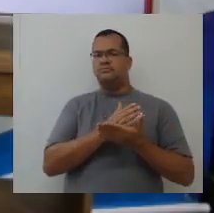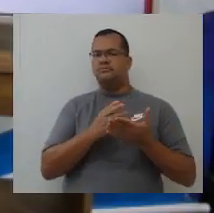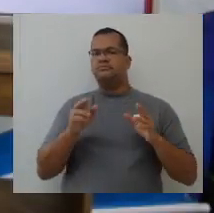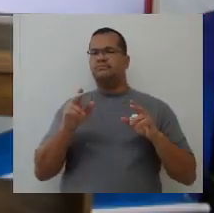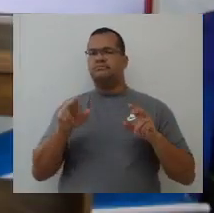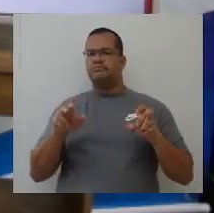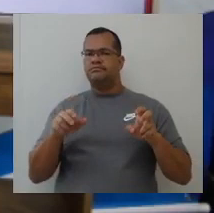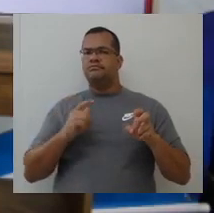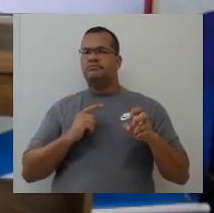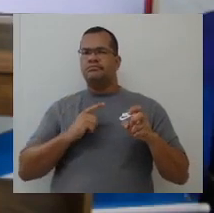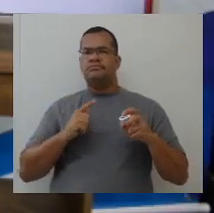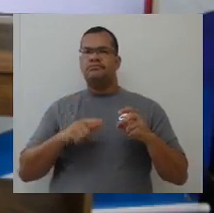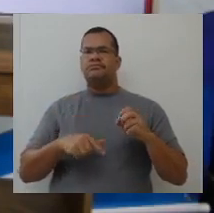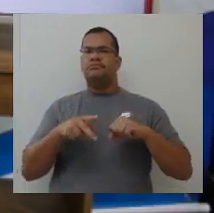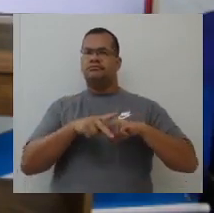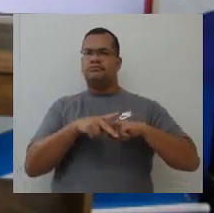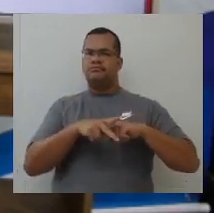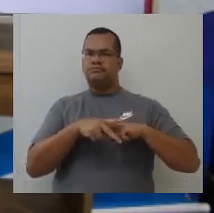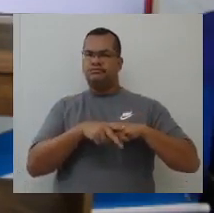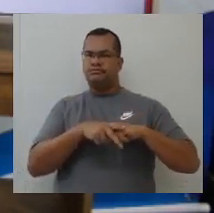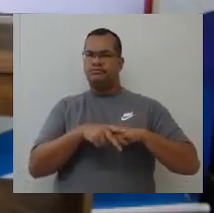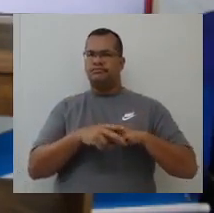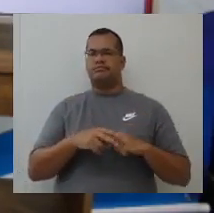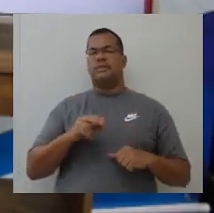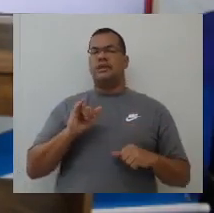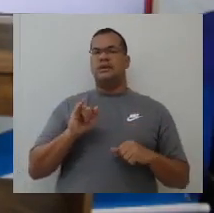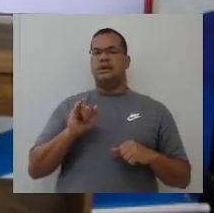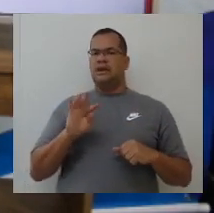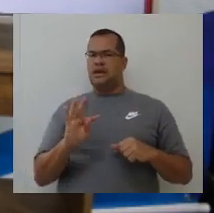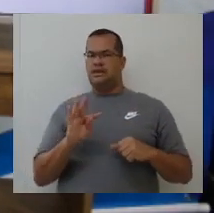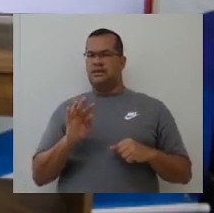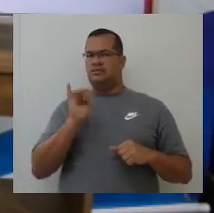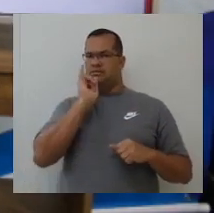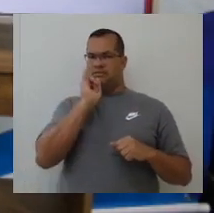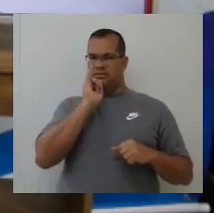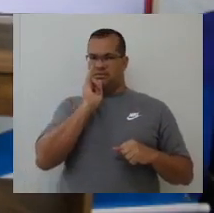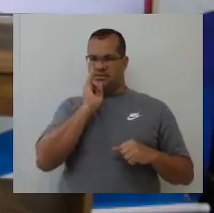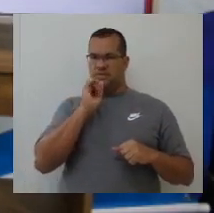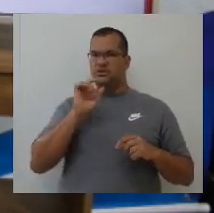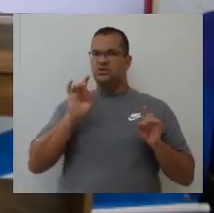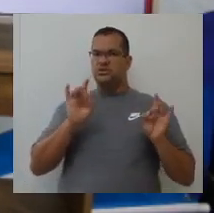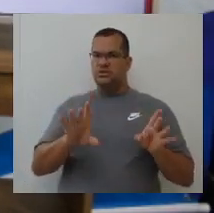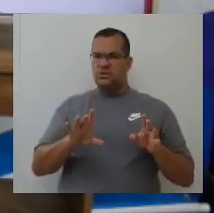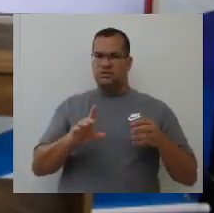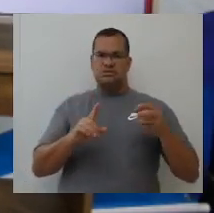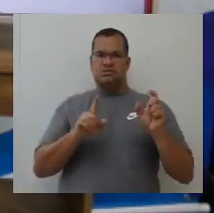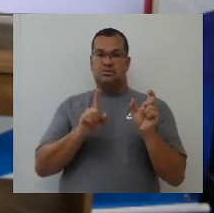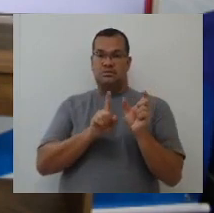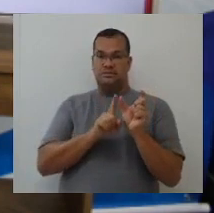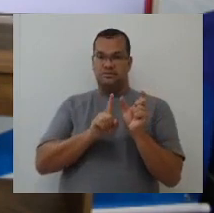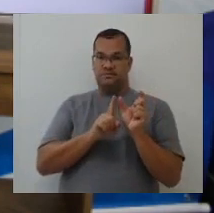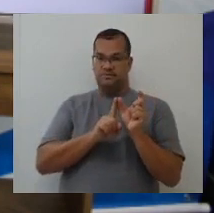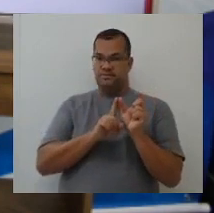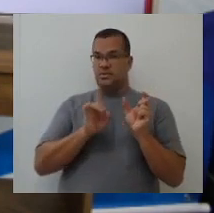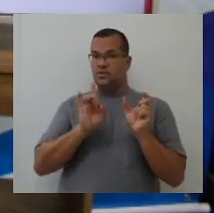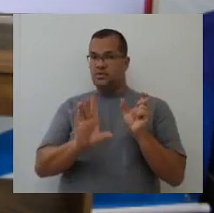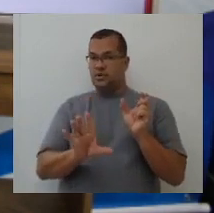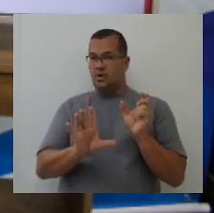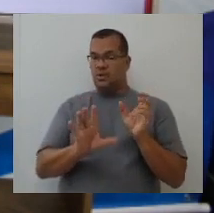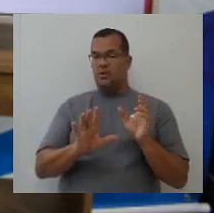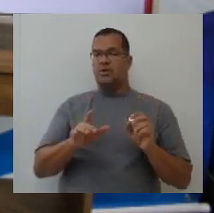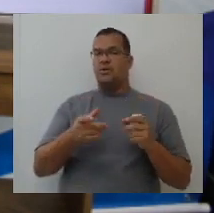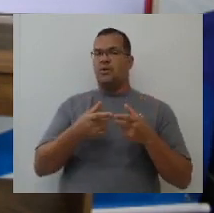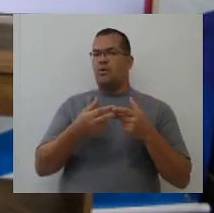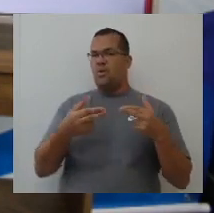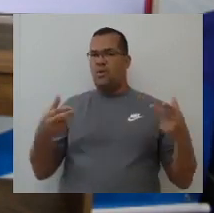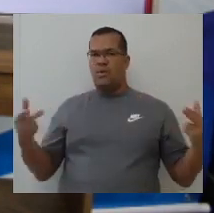relação a esses pronomes pessoais, como o caso do it, por exemplo, que é utilizado somente para o singular, tá certo? Para coisas e animais. Só